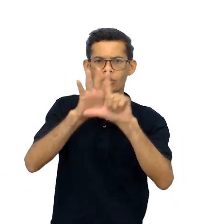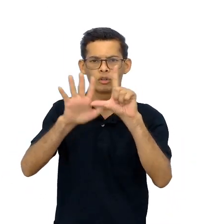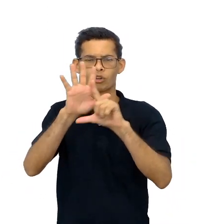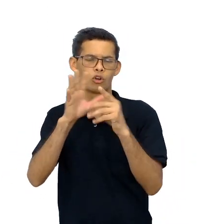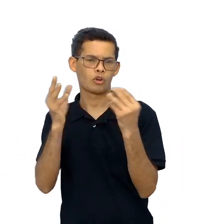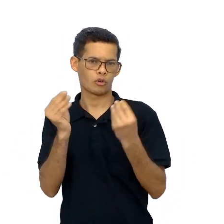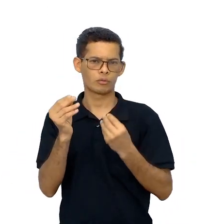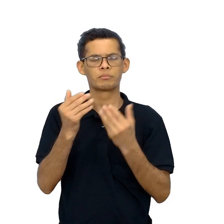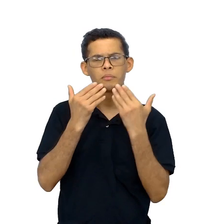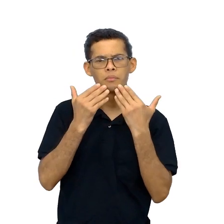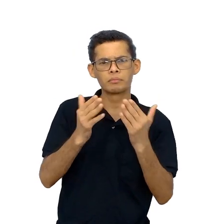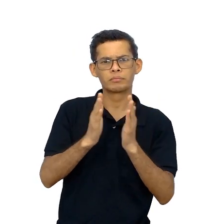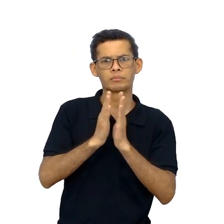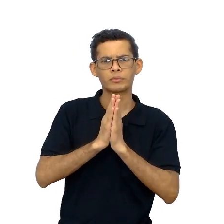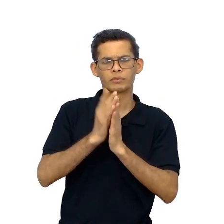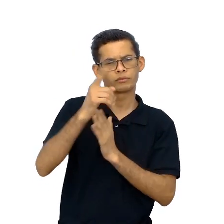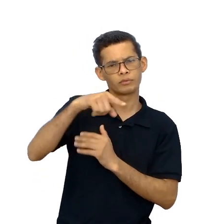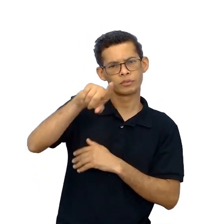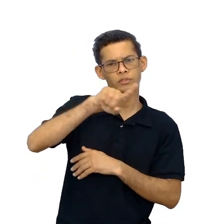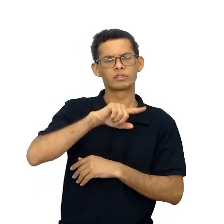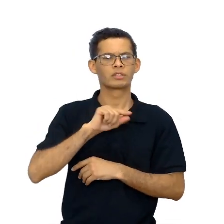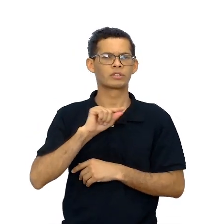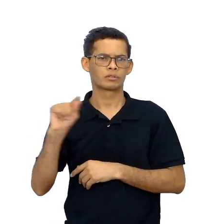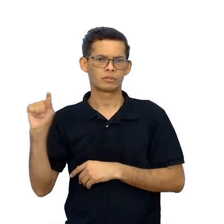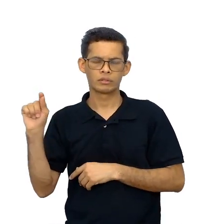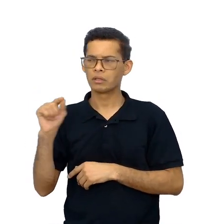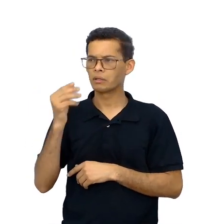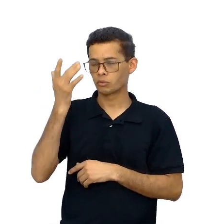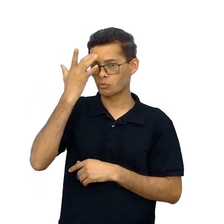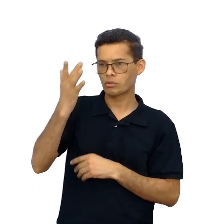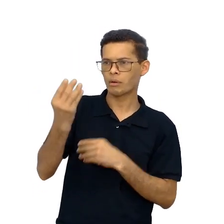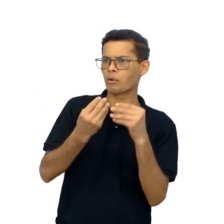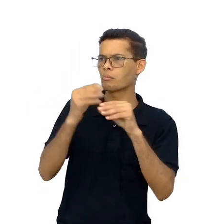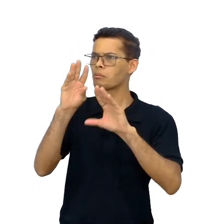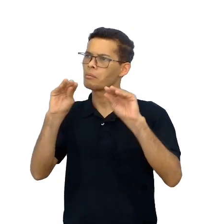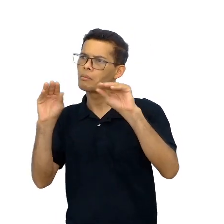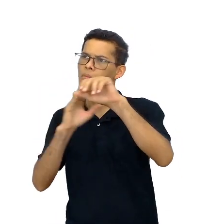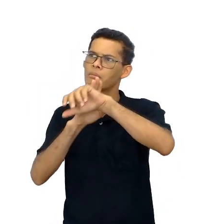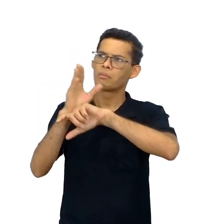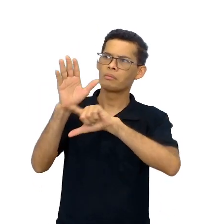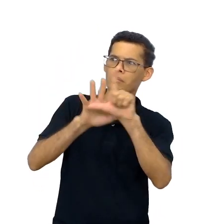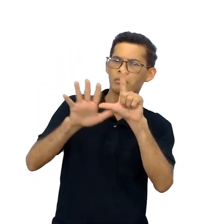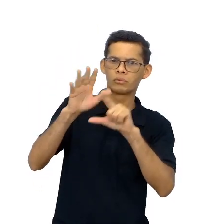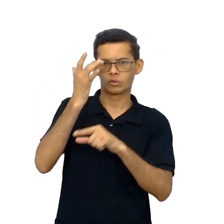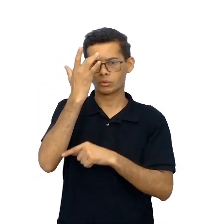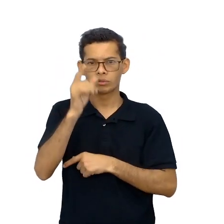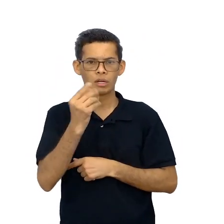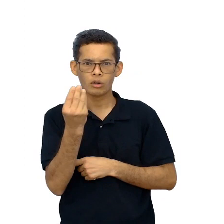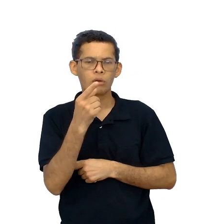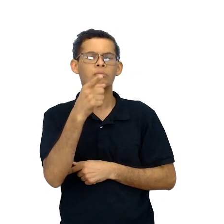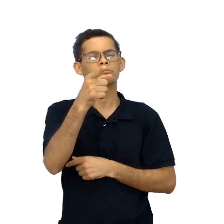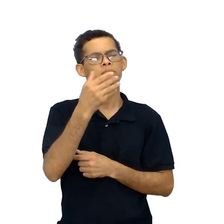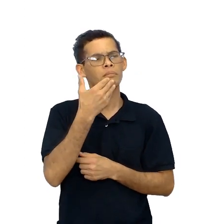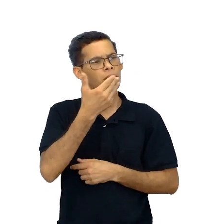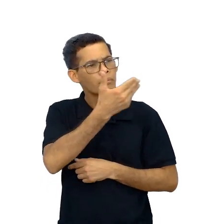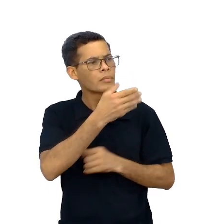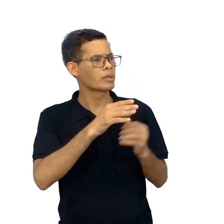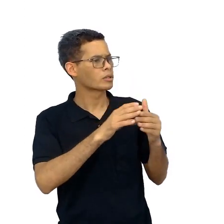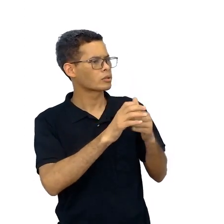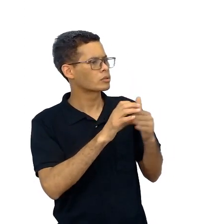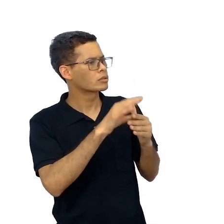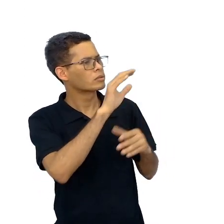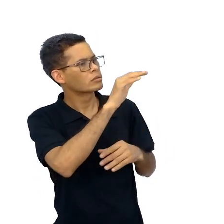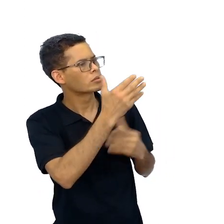também a quem ainda não tem essa expertise, né, de mexer com a plataforma, peça para os vossos coordenadores, né, eu tenho certeza